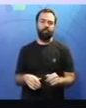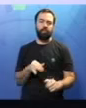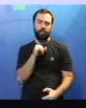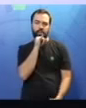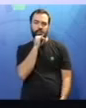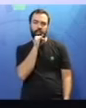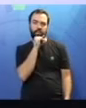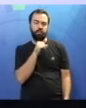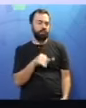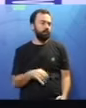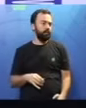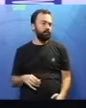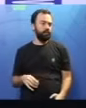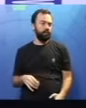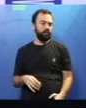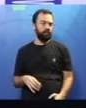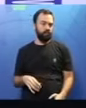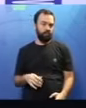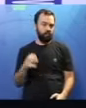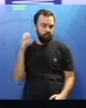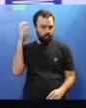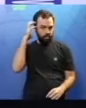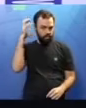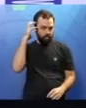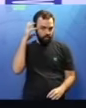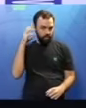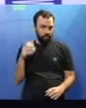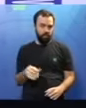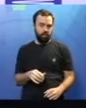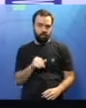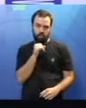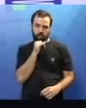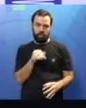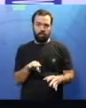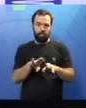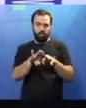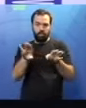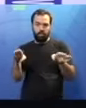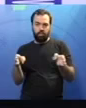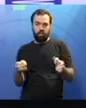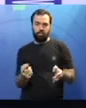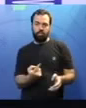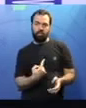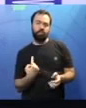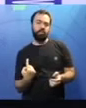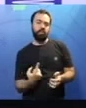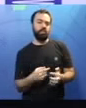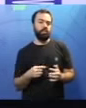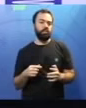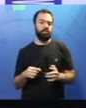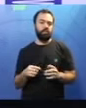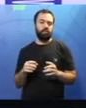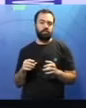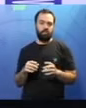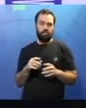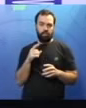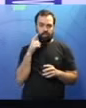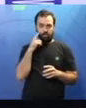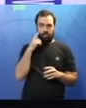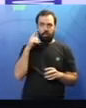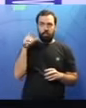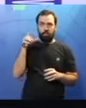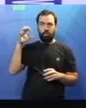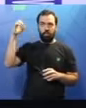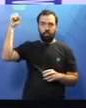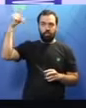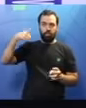eletromagnéticas são as ondas do rádio e da TV, do micro-ondas, do infravermelho, da luz visível,